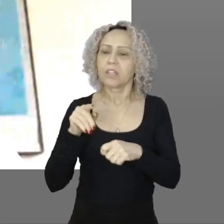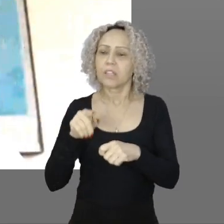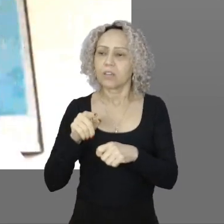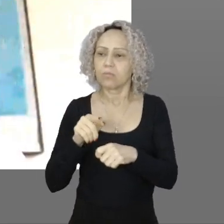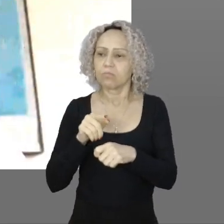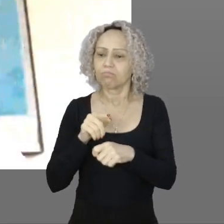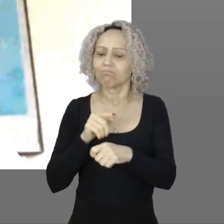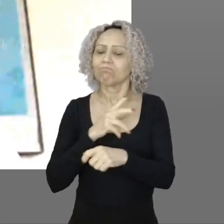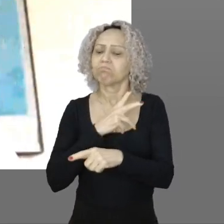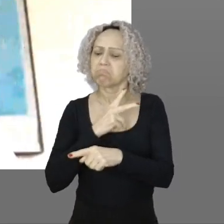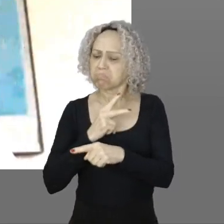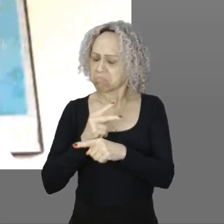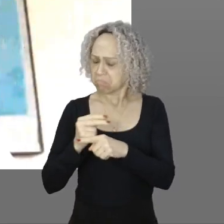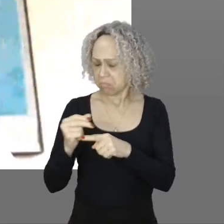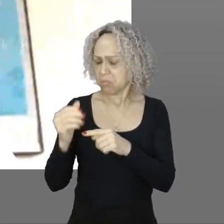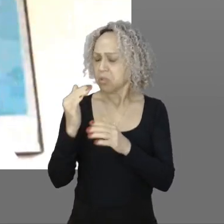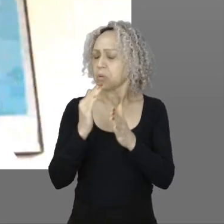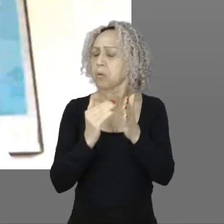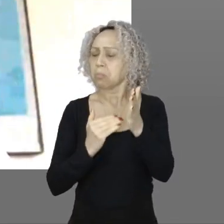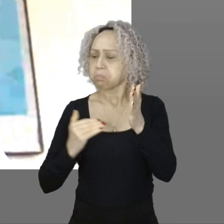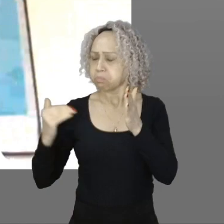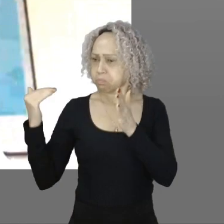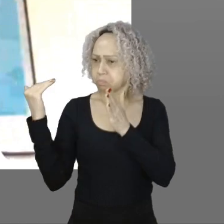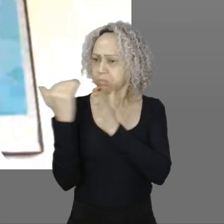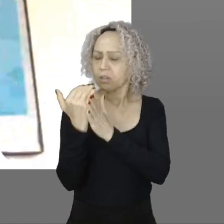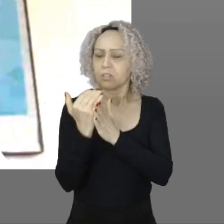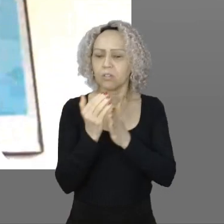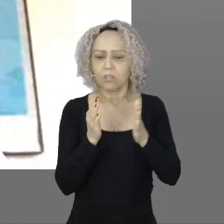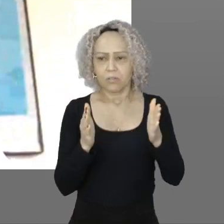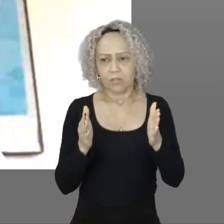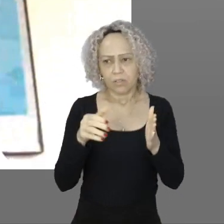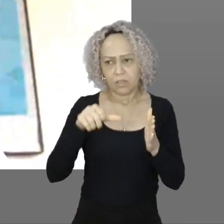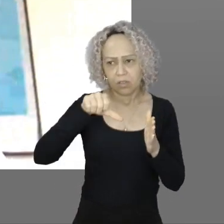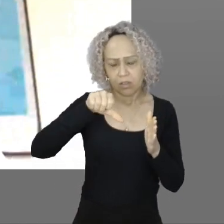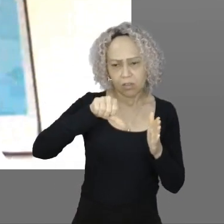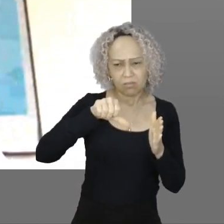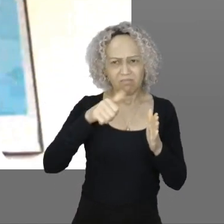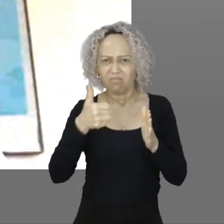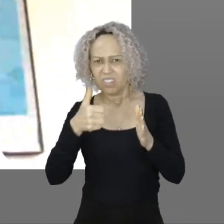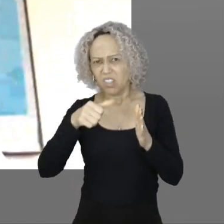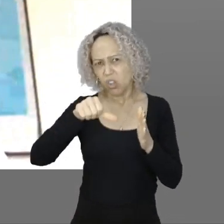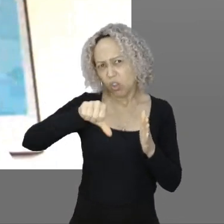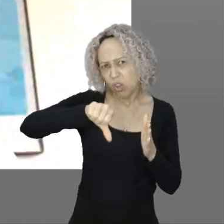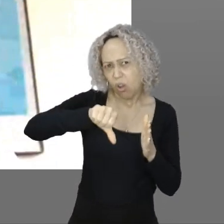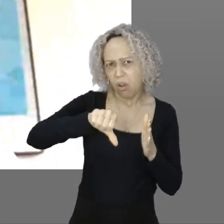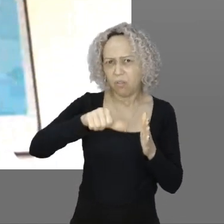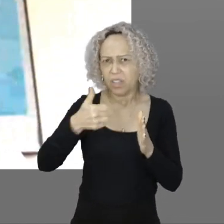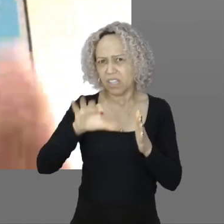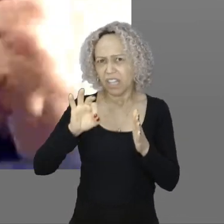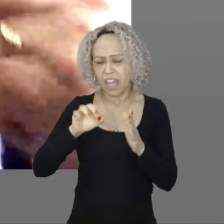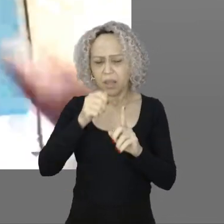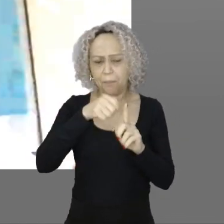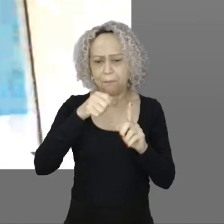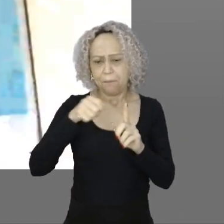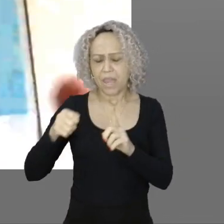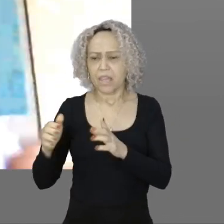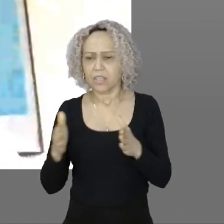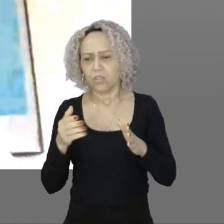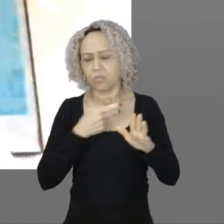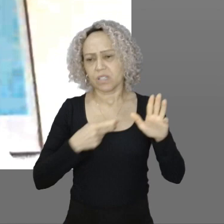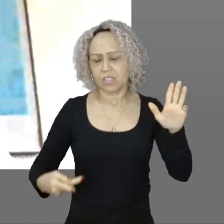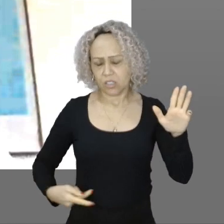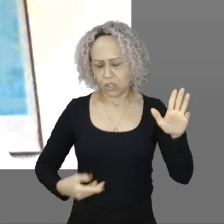ganhou e bastante nestes primeiros 10 meses do governo Lula e ganhará mais